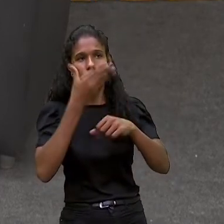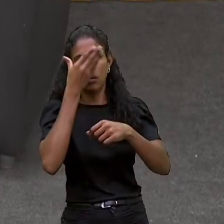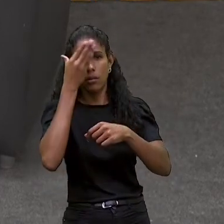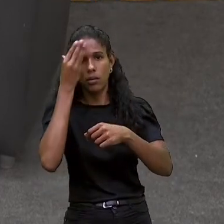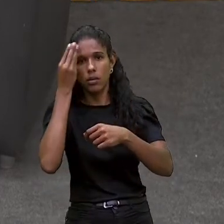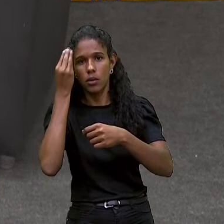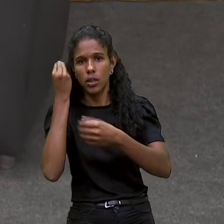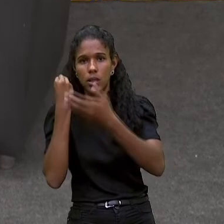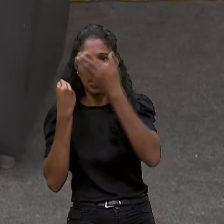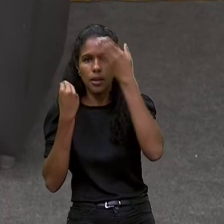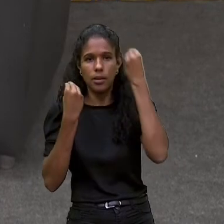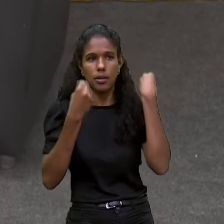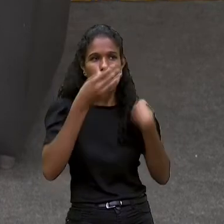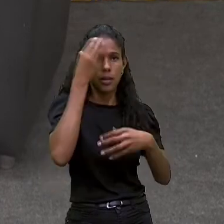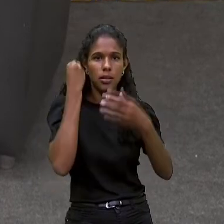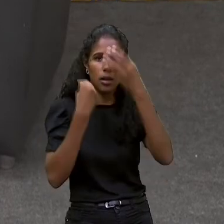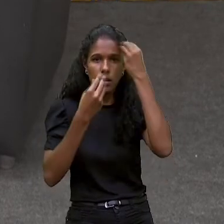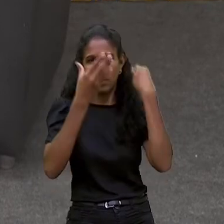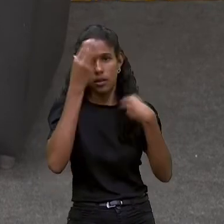ok? Não é isso.